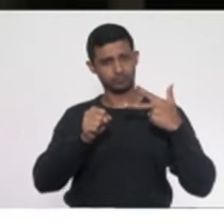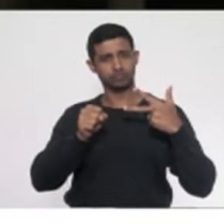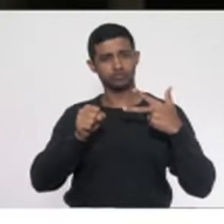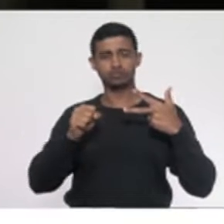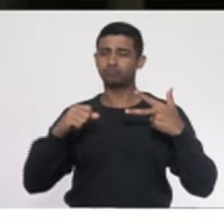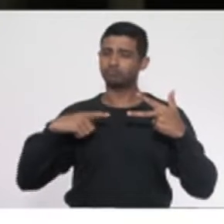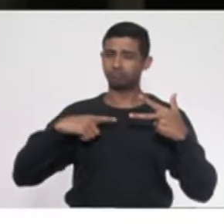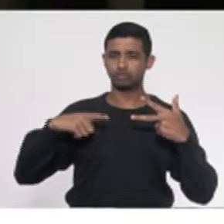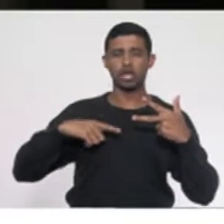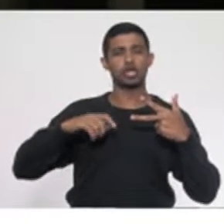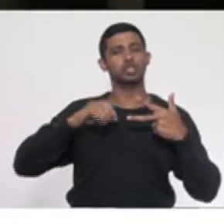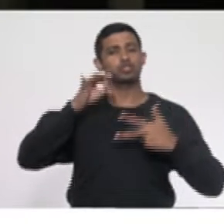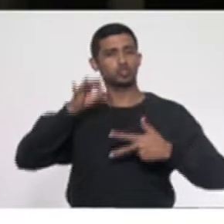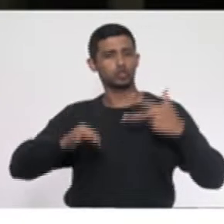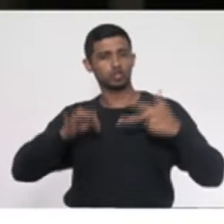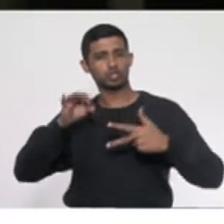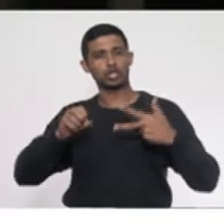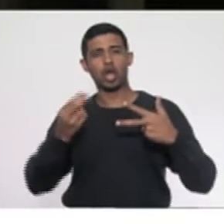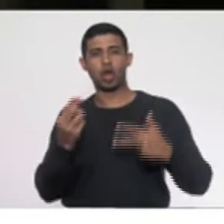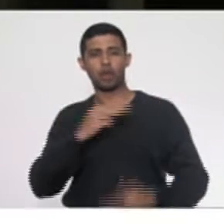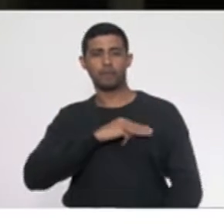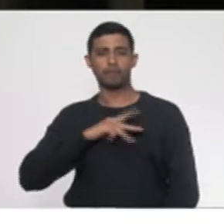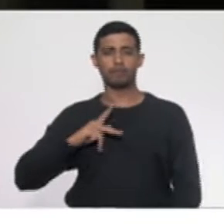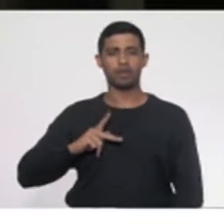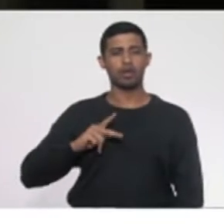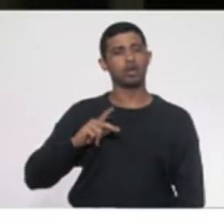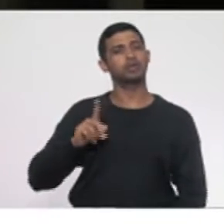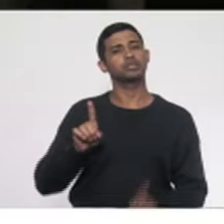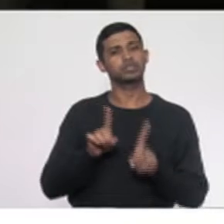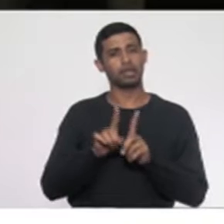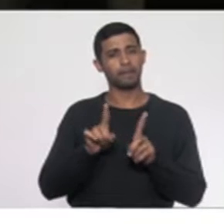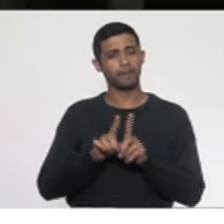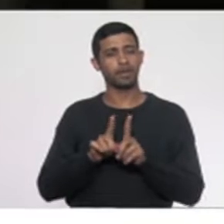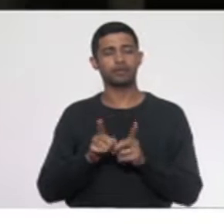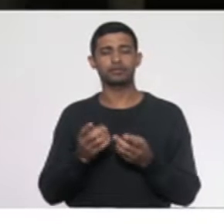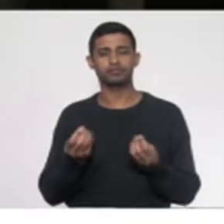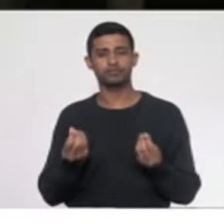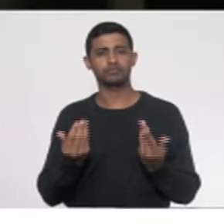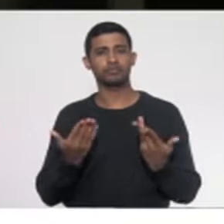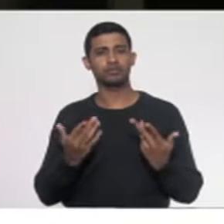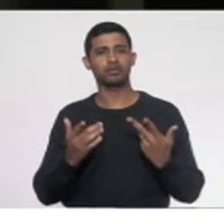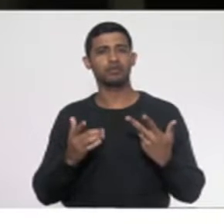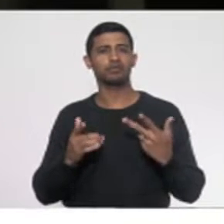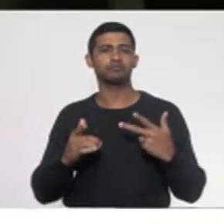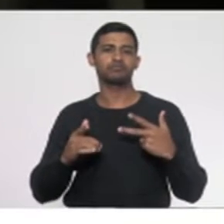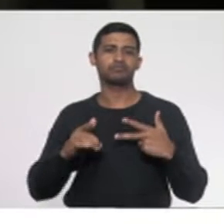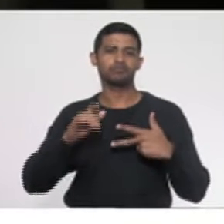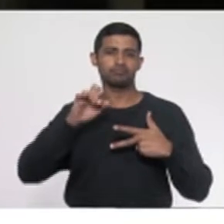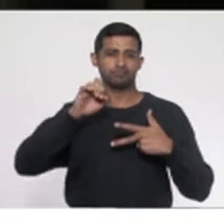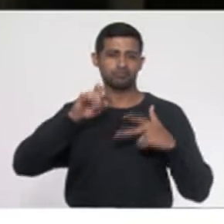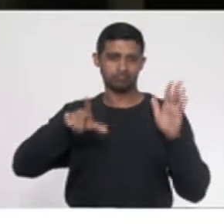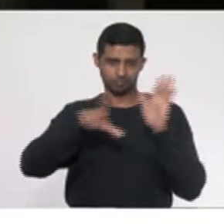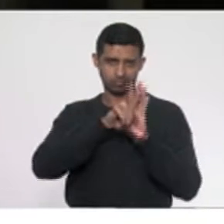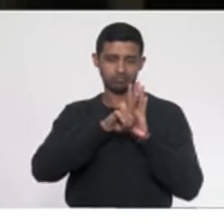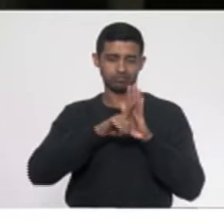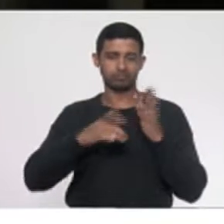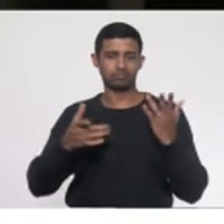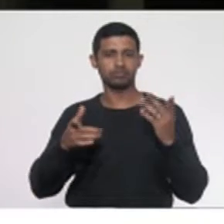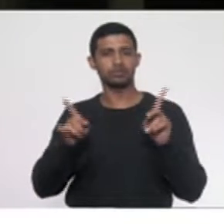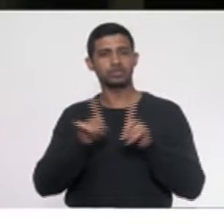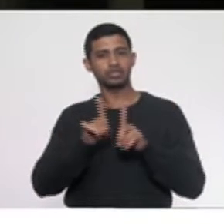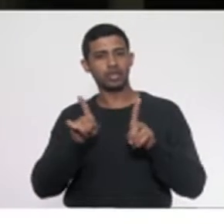o Judiciário, o Ministério Público, o próprio Poder Legislativo, Tribunal